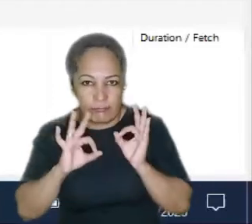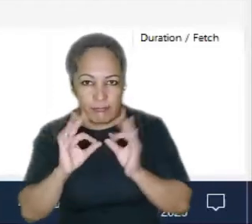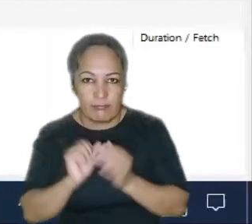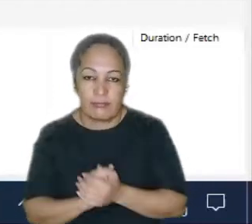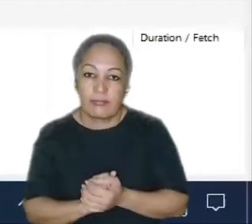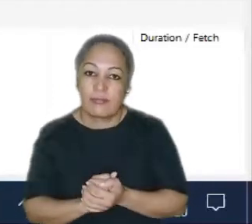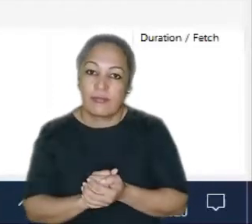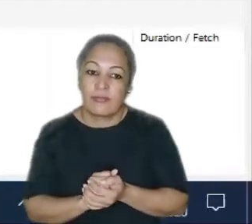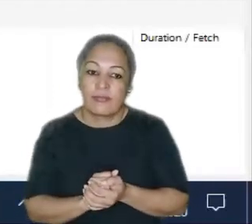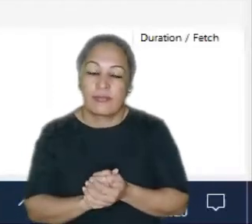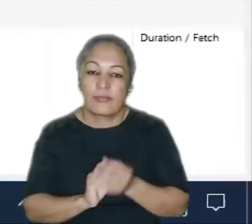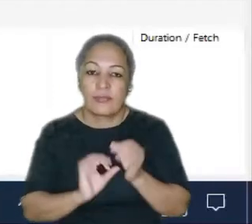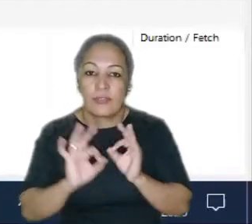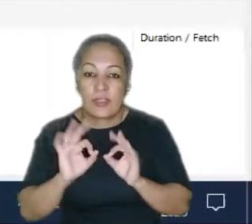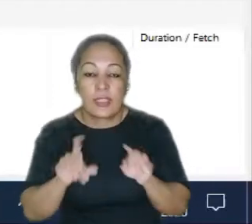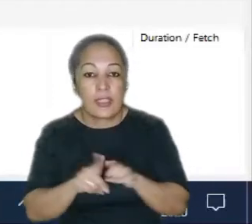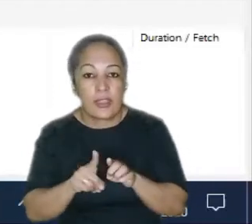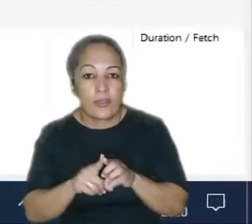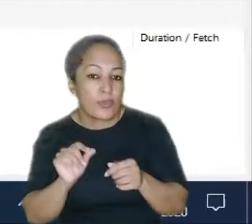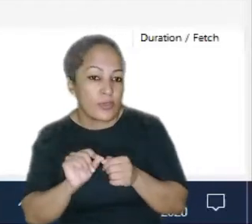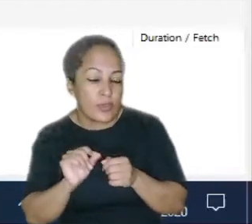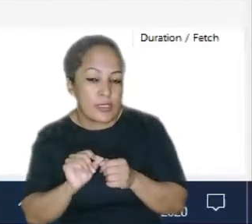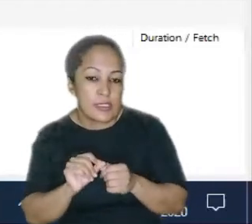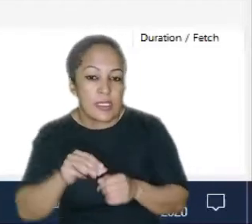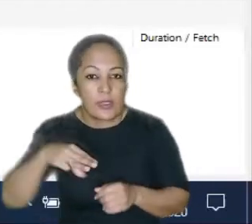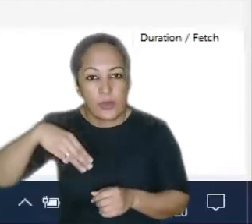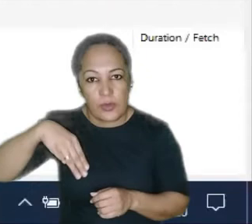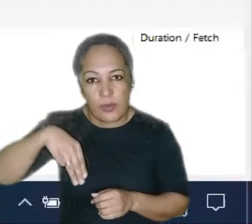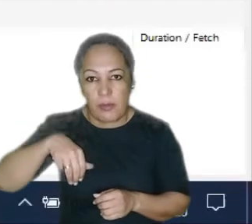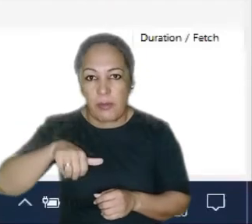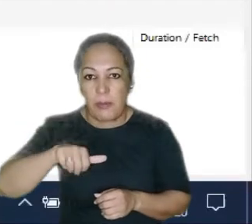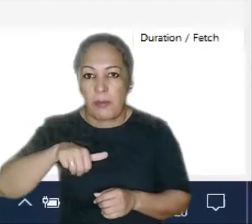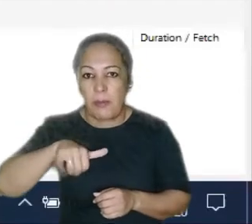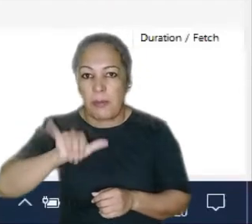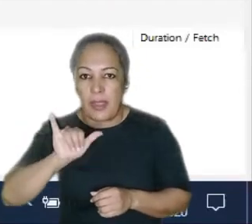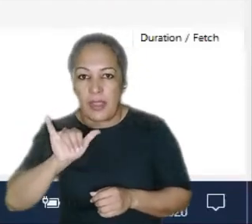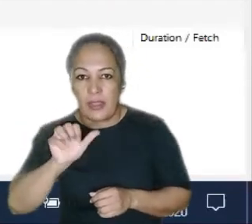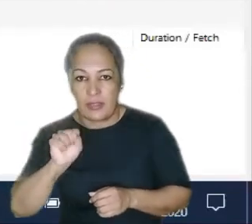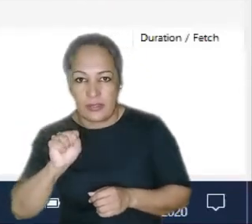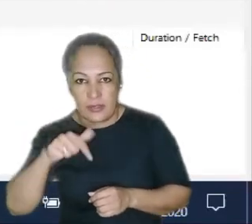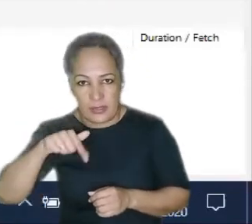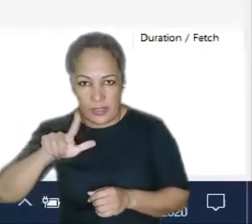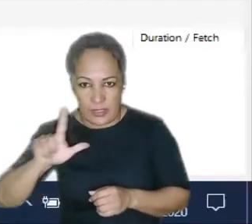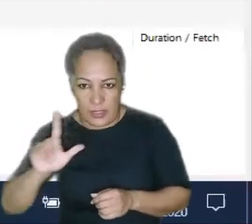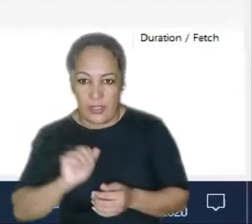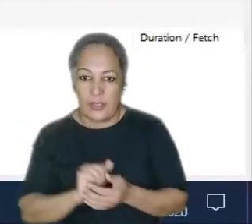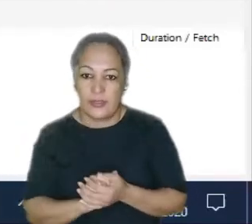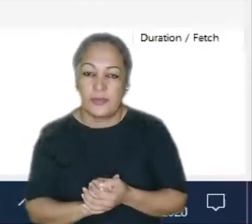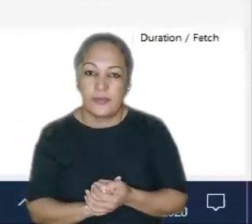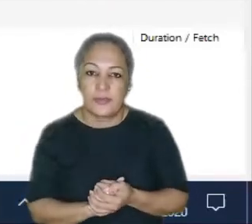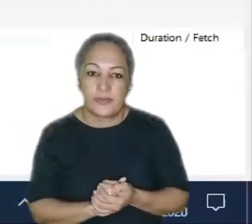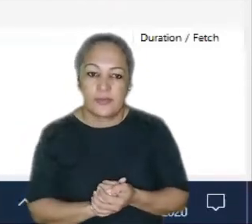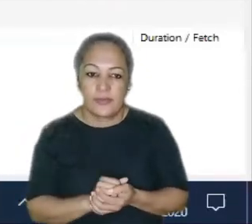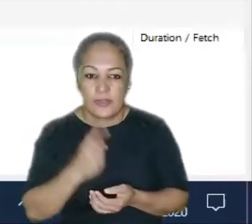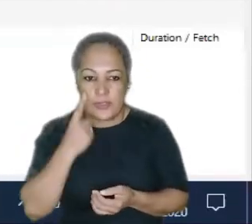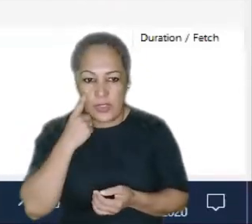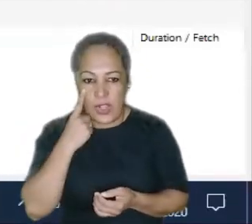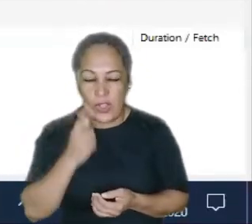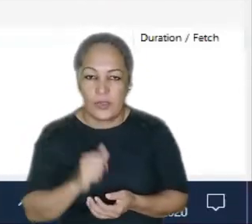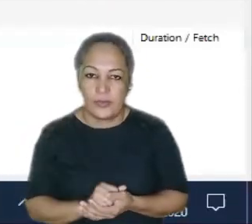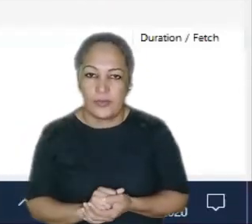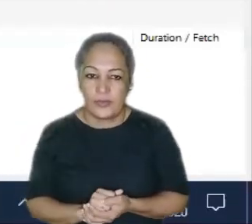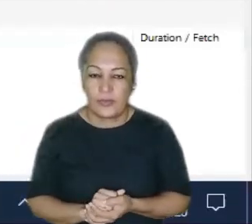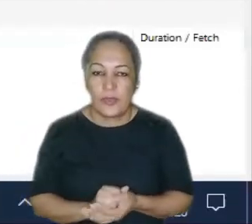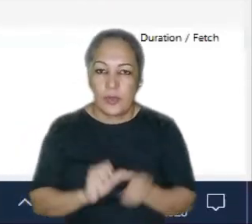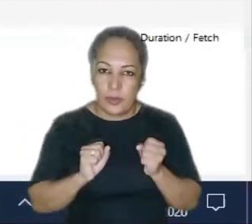isso. Para executar no MySQL é nesse raiozinho aqui, ó, do Harry Potter, tá? Então, olha lá. Vou executar.